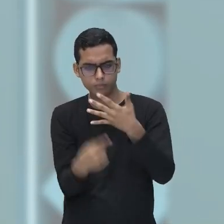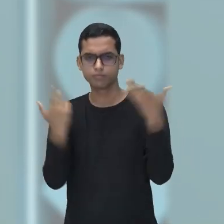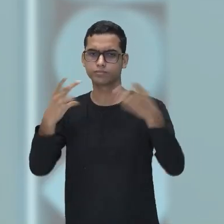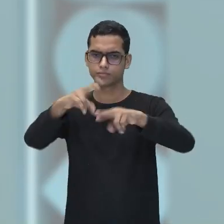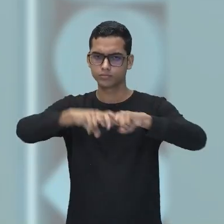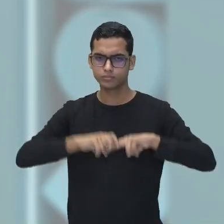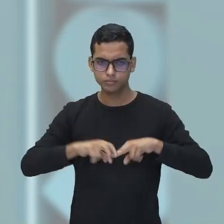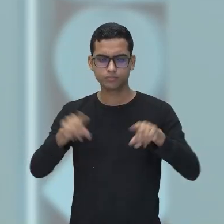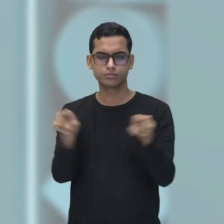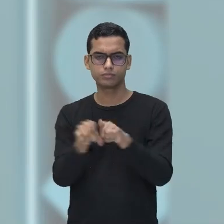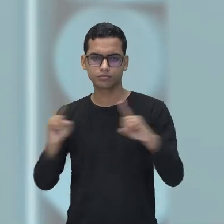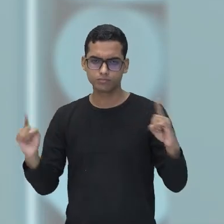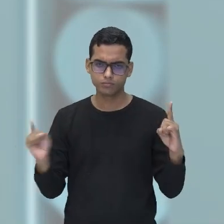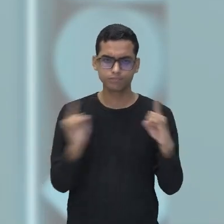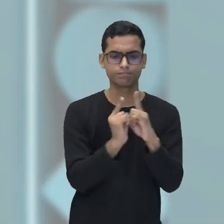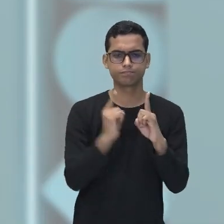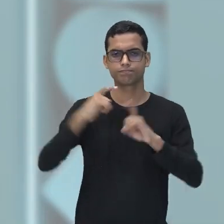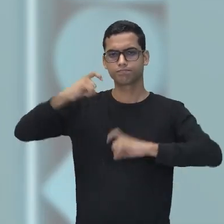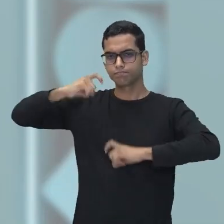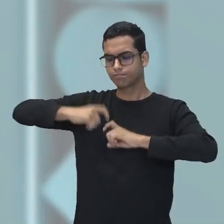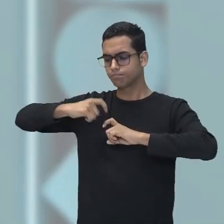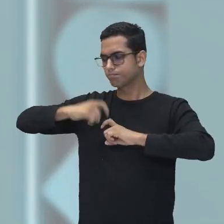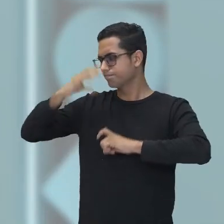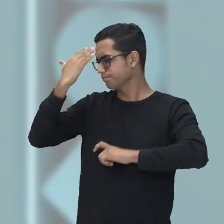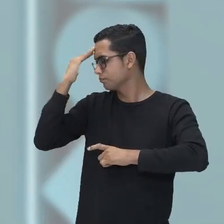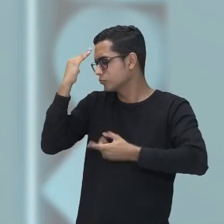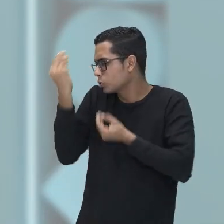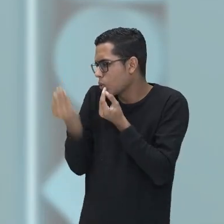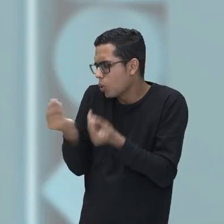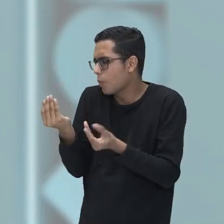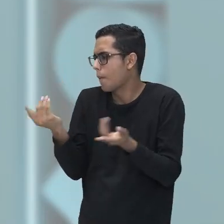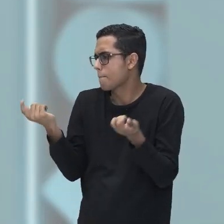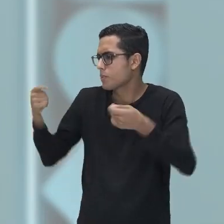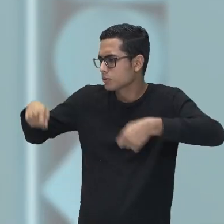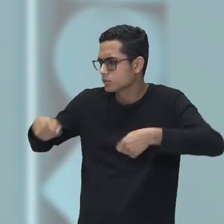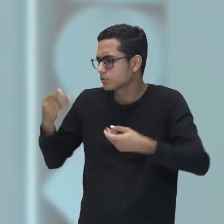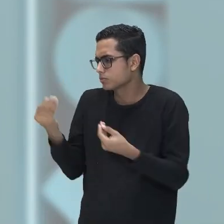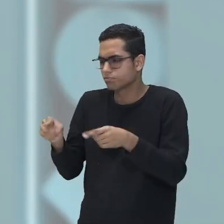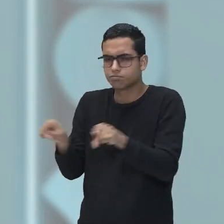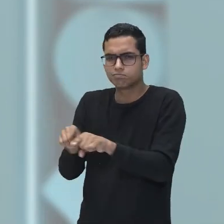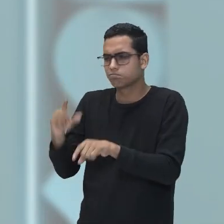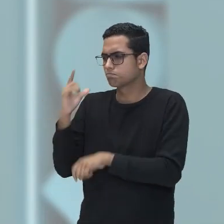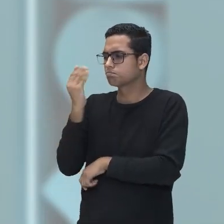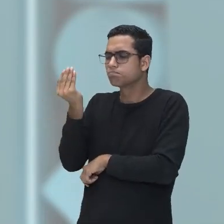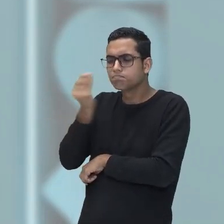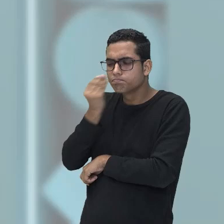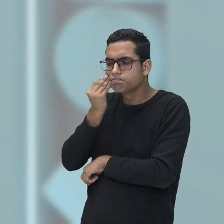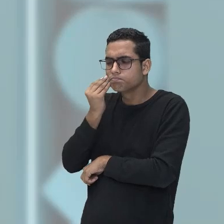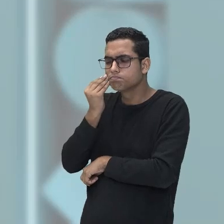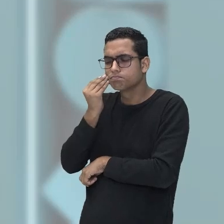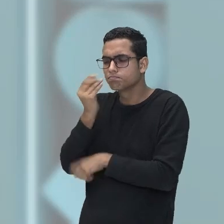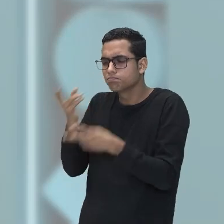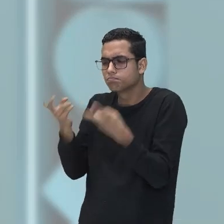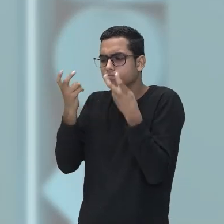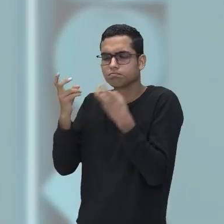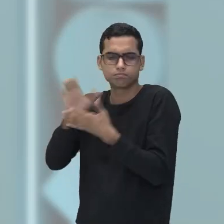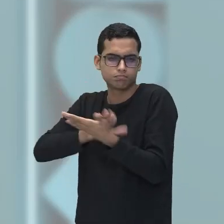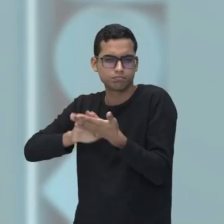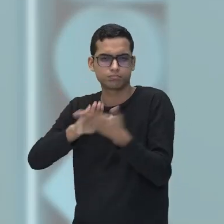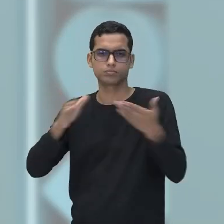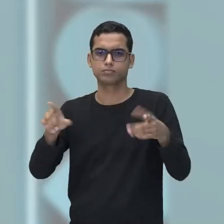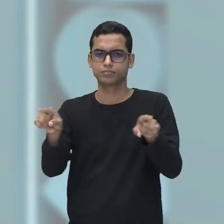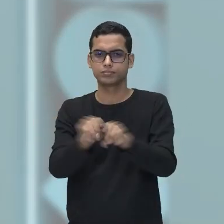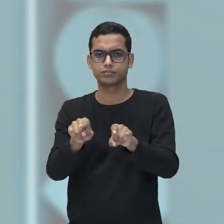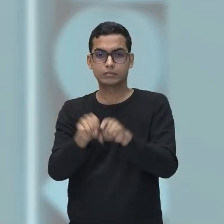mesmo o médico não entende o que está acontecendo, ele não consegue observar, não consegue, na verdade, dar uma explicação para